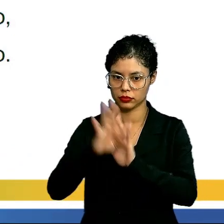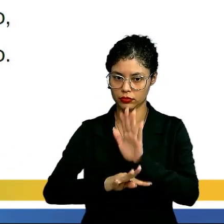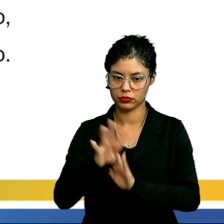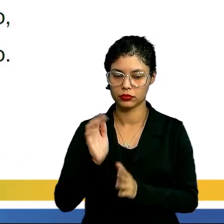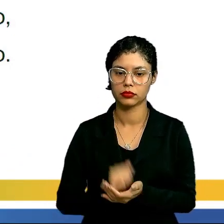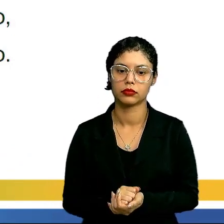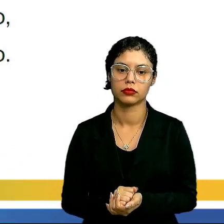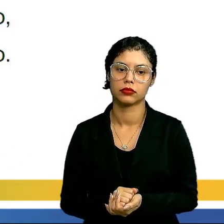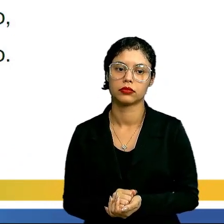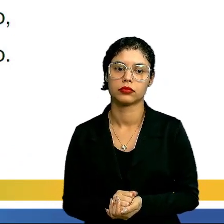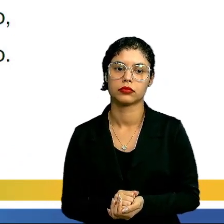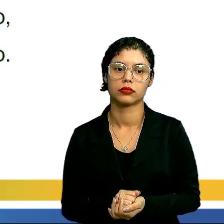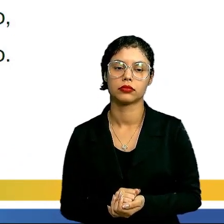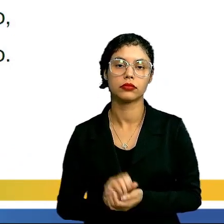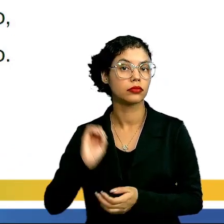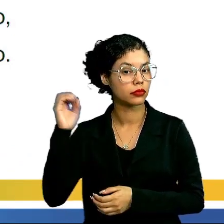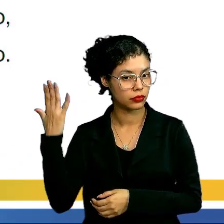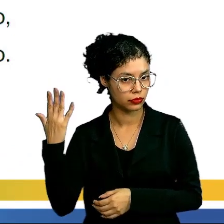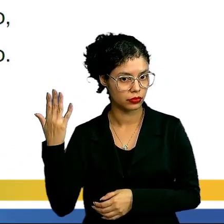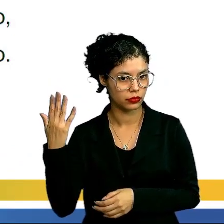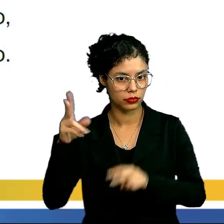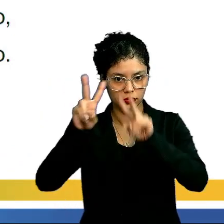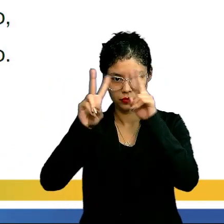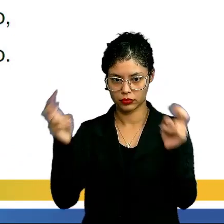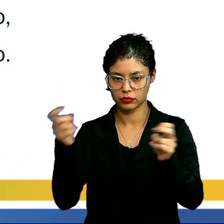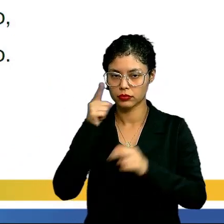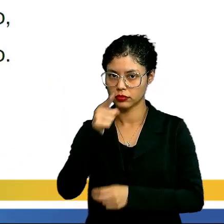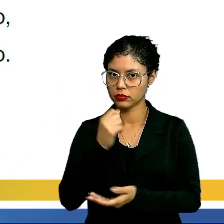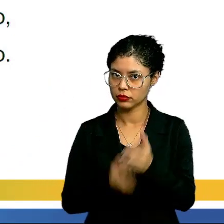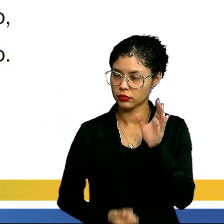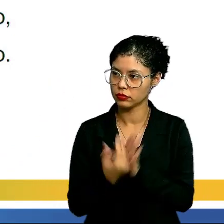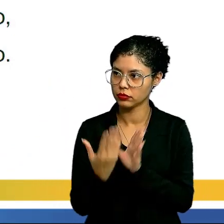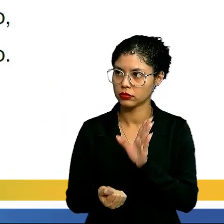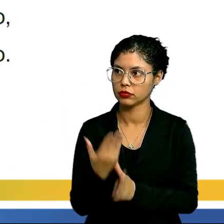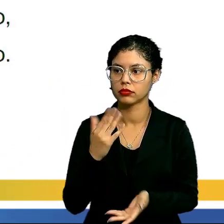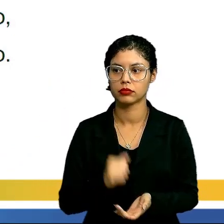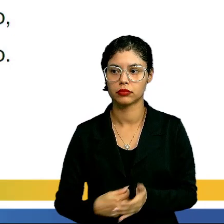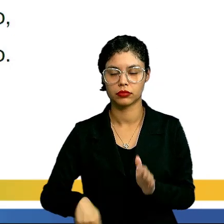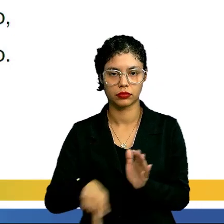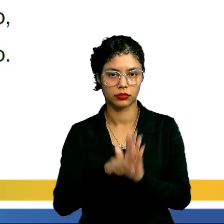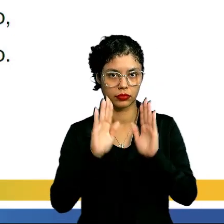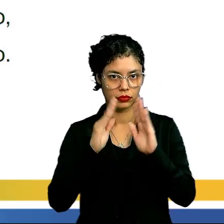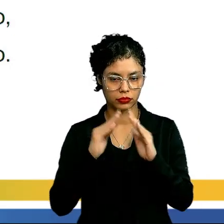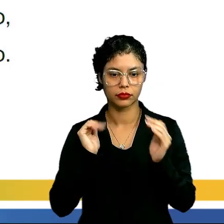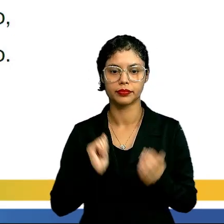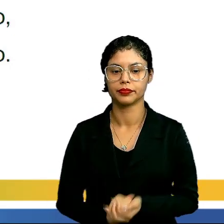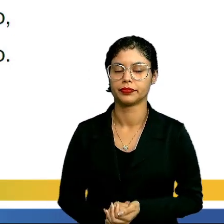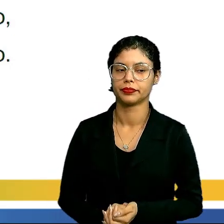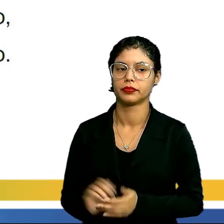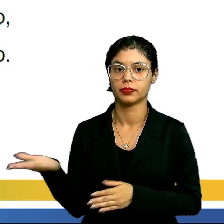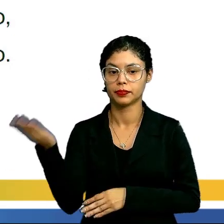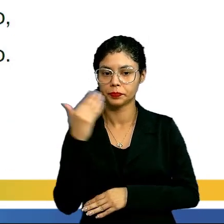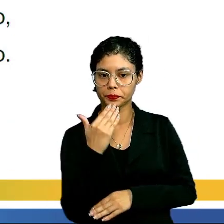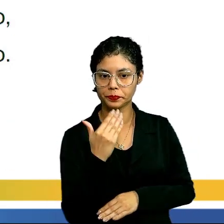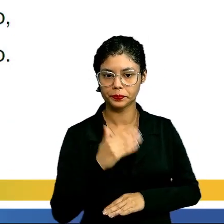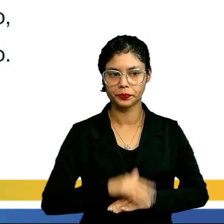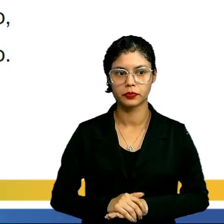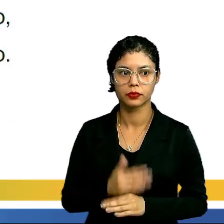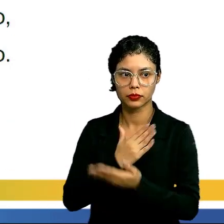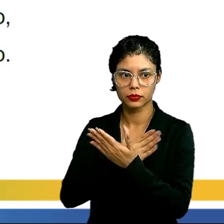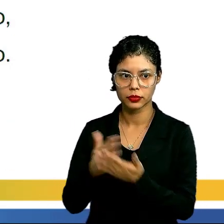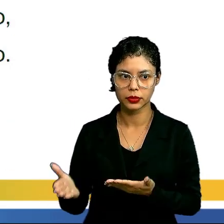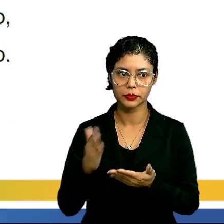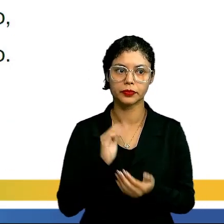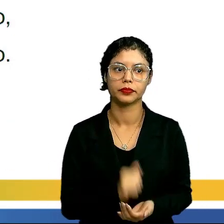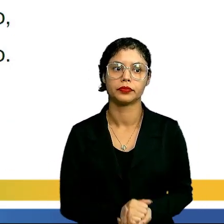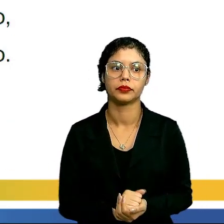inteiro, porque eu deveria trabalhar, no caso, a temática para vocês produzirem a redação de vocês em casa. Então, vamos lá. Ele